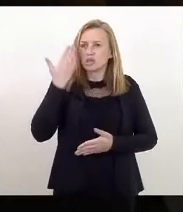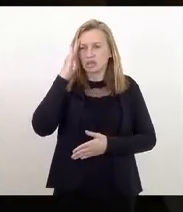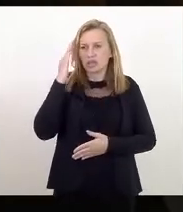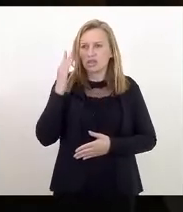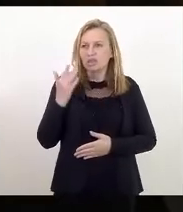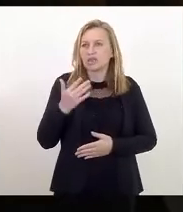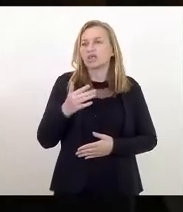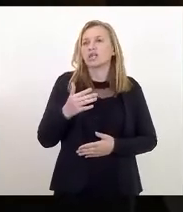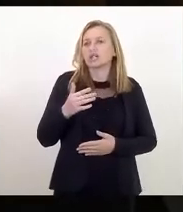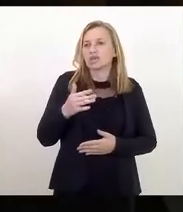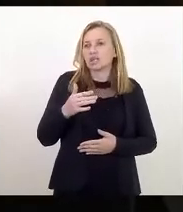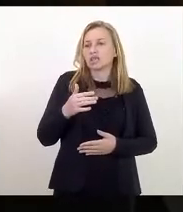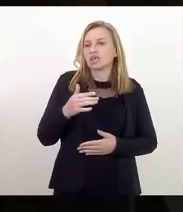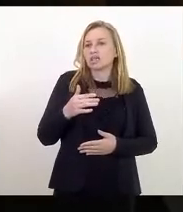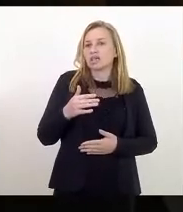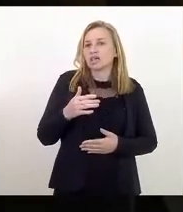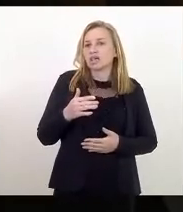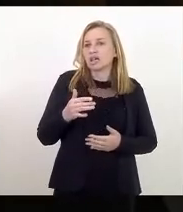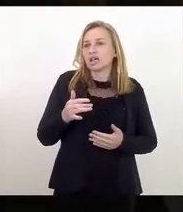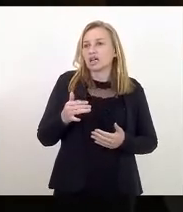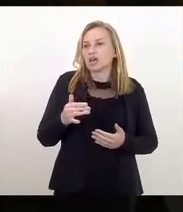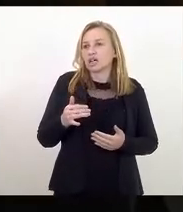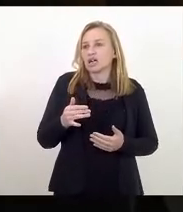fere o princípio da dignidade da pessoa humana.